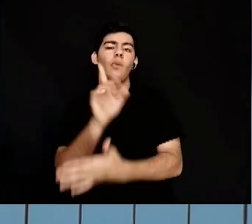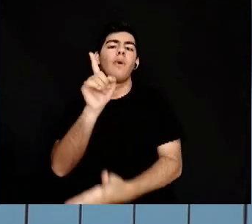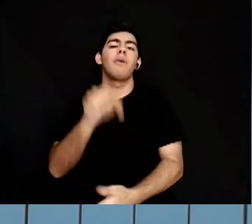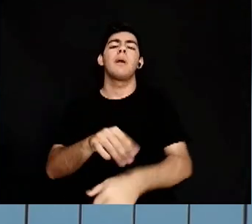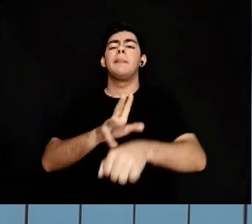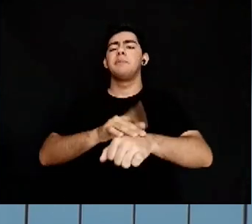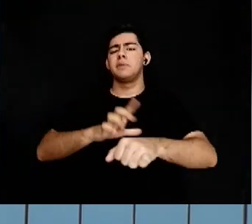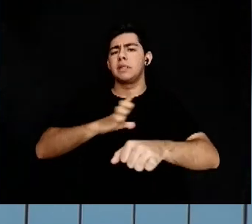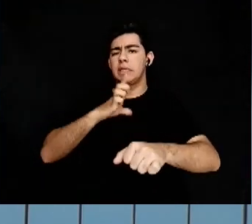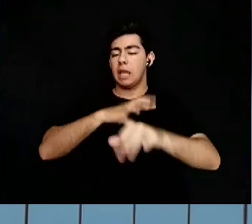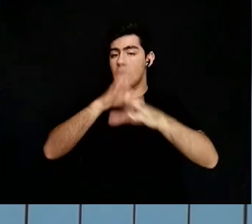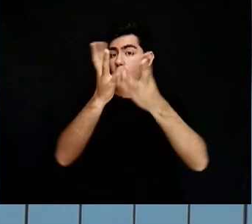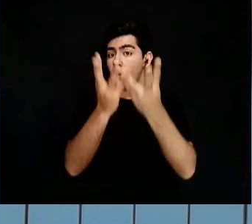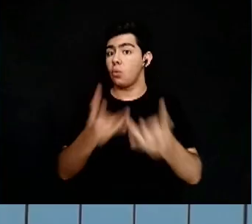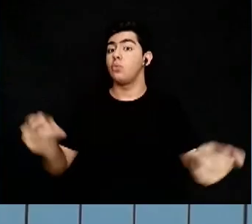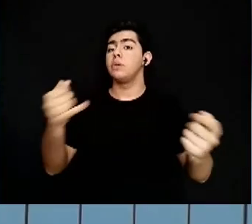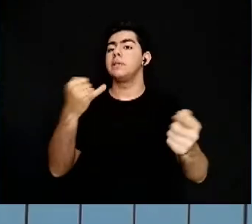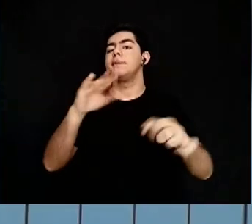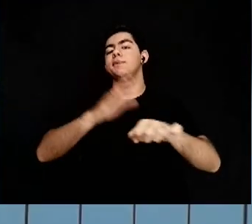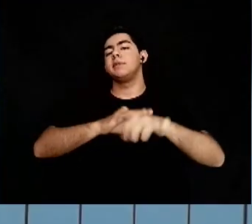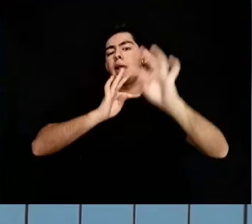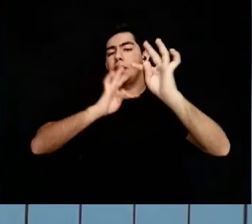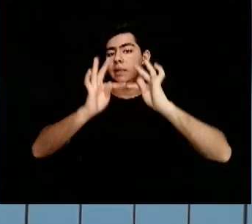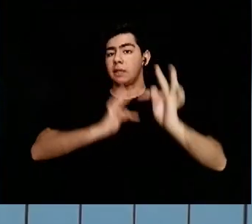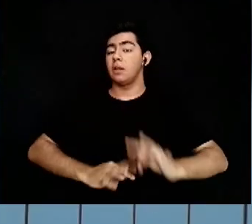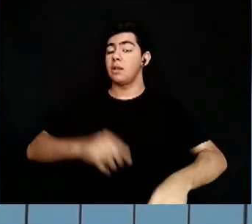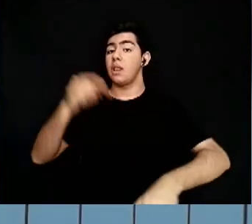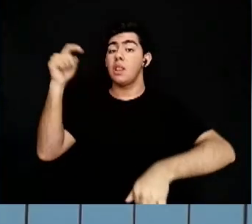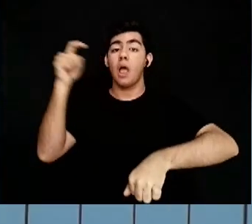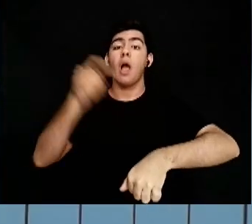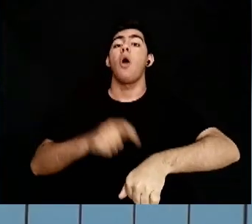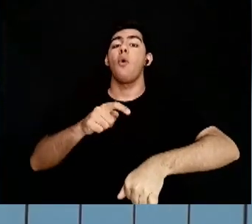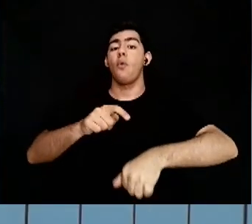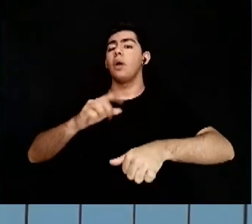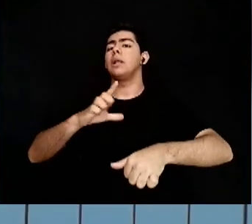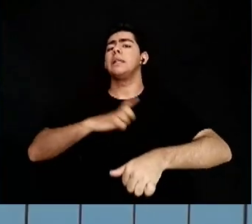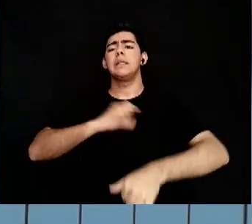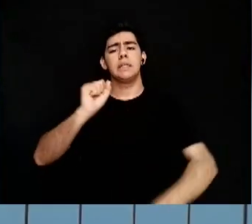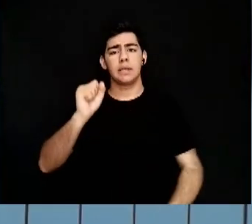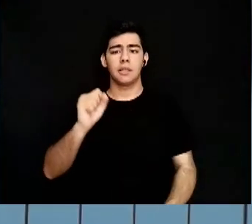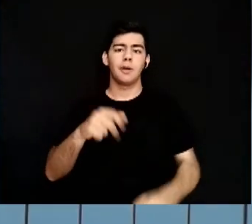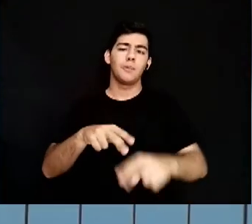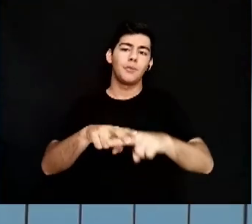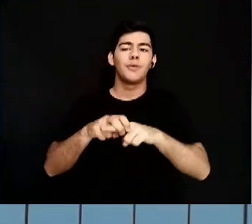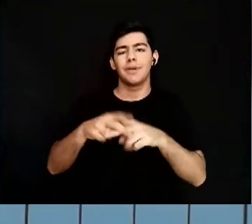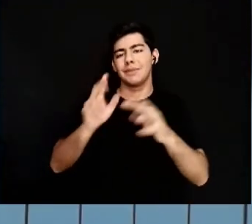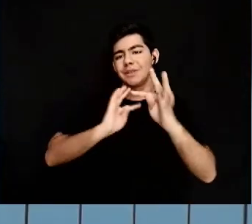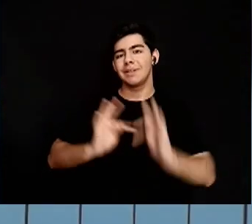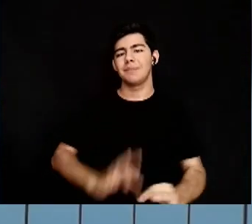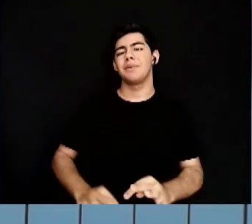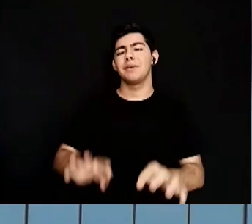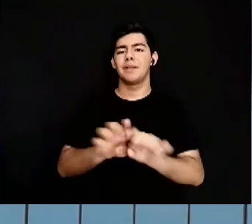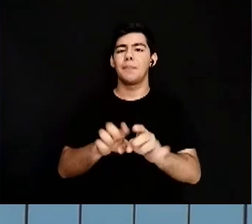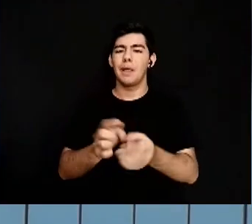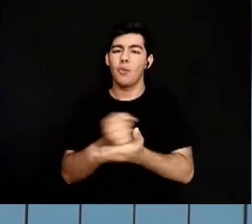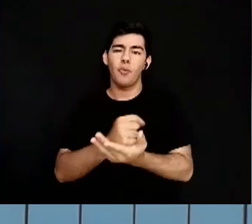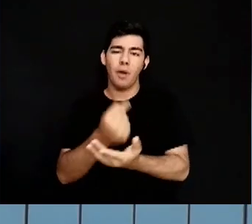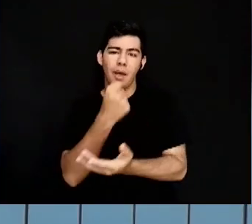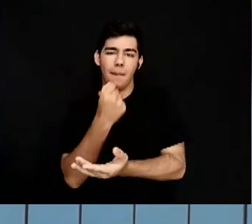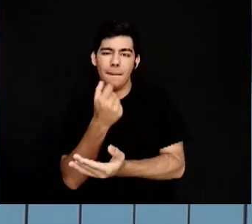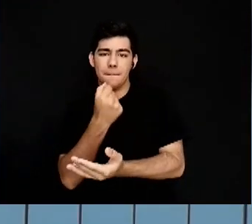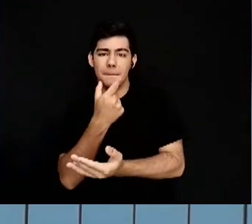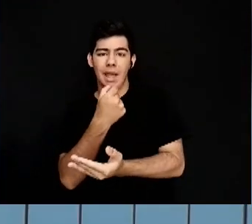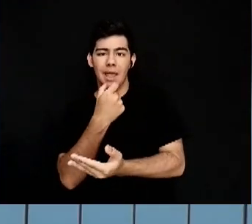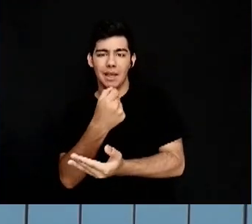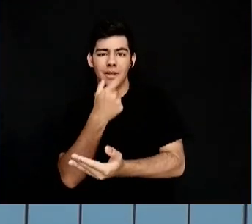uma condição que tem cura, né, se for tratada imediatamente, ela tem cura por conta que tem esses tratamentos, né,